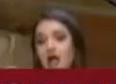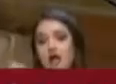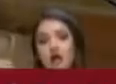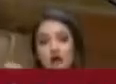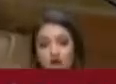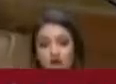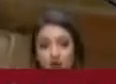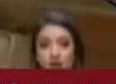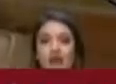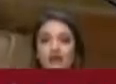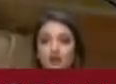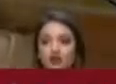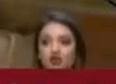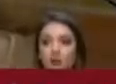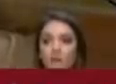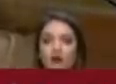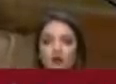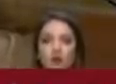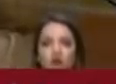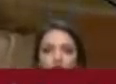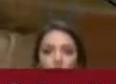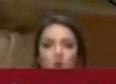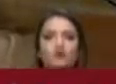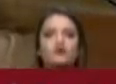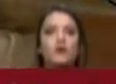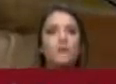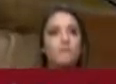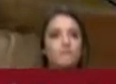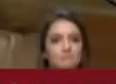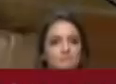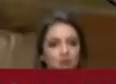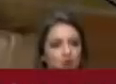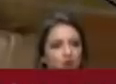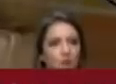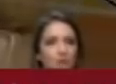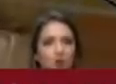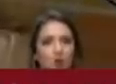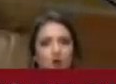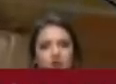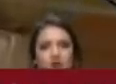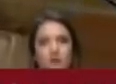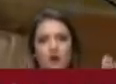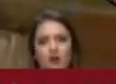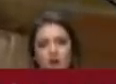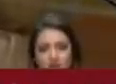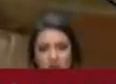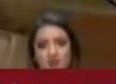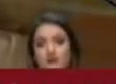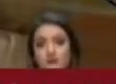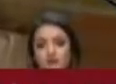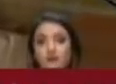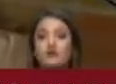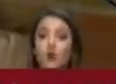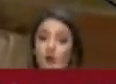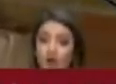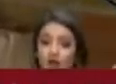6.683, de agosto de 79, assinada pelo João Figueiredo, e é uma lei de anistia, ou seja, Figueiredo,